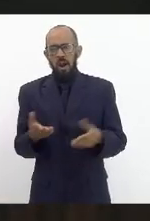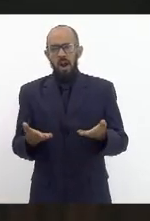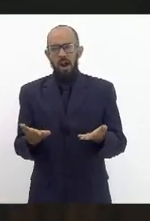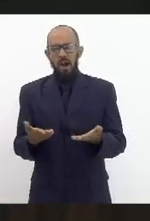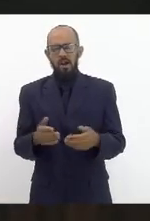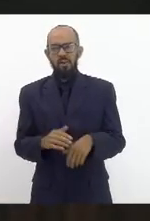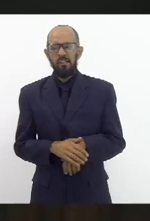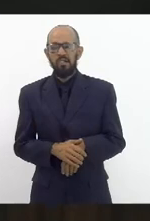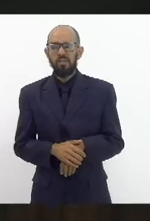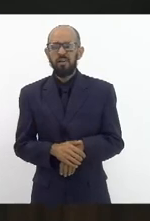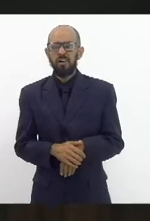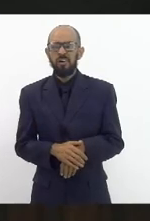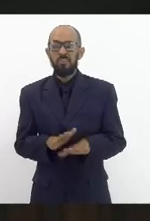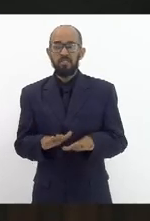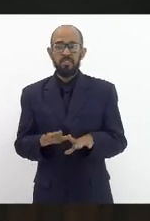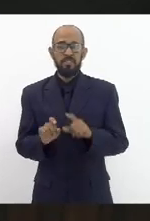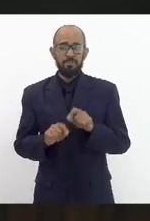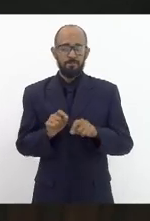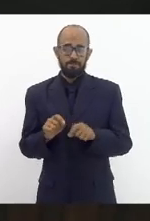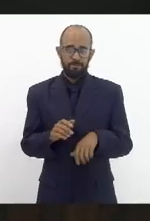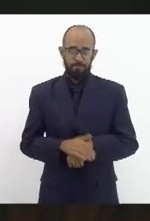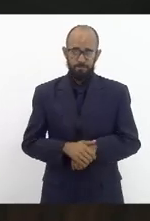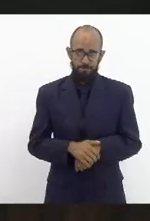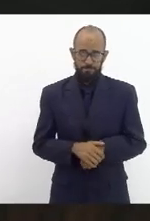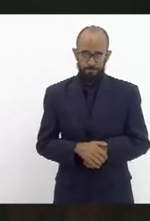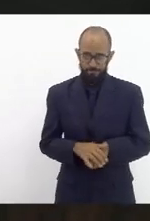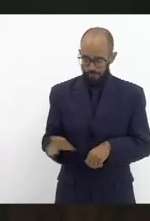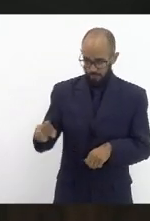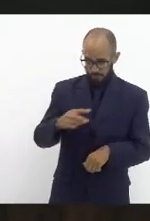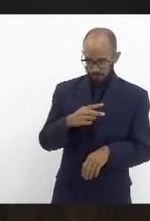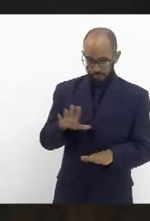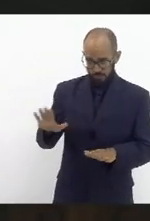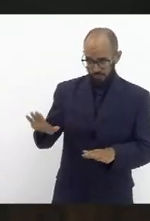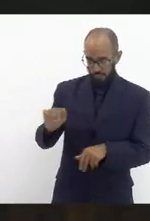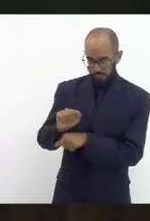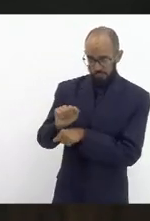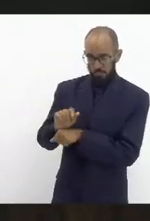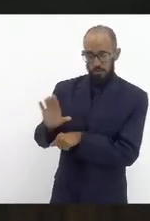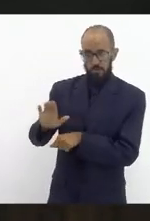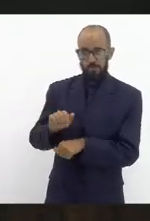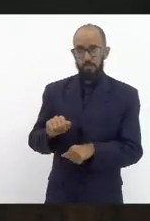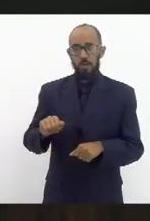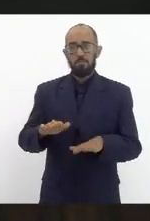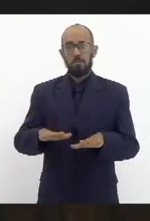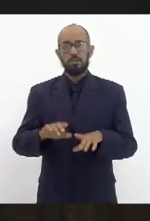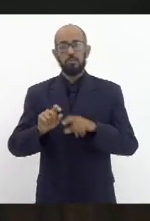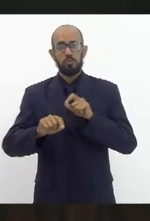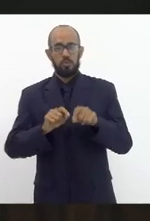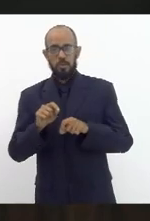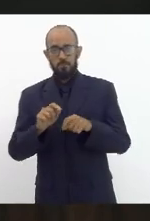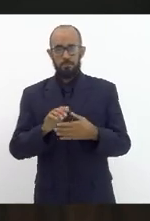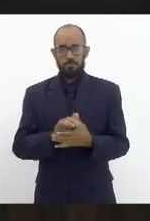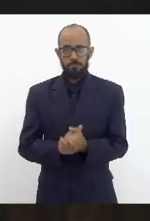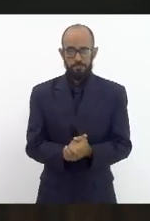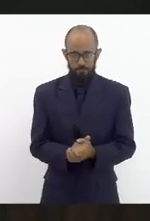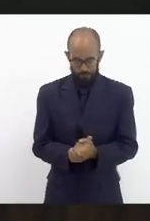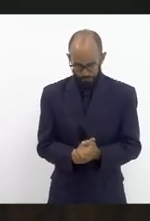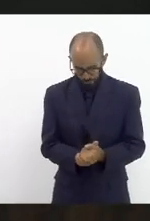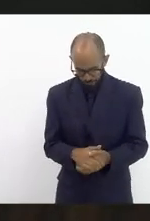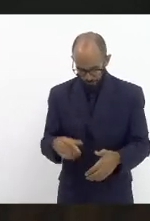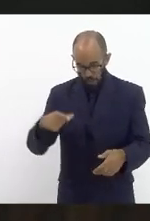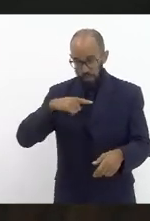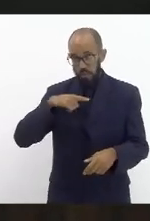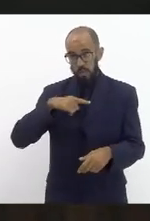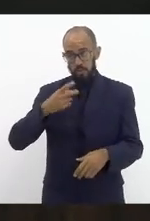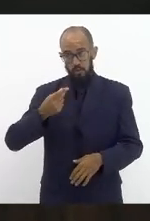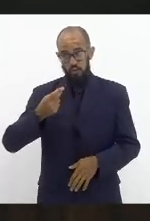como este agora. Sendo que, só um segundo, chefe, sendo que, aqui tem o dinheiro para